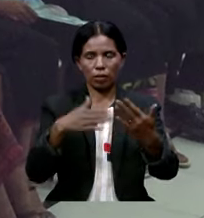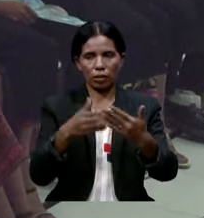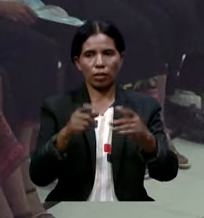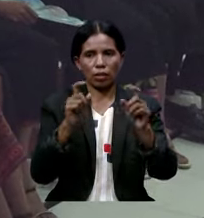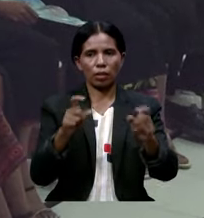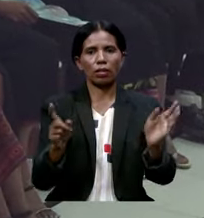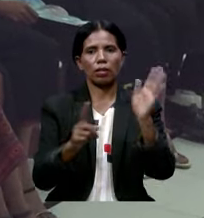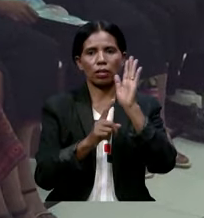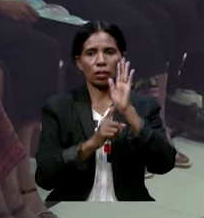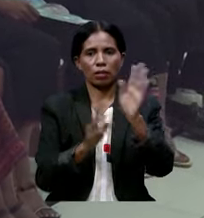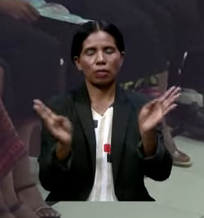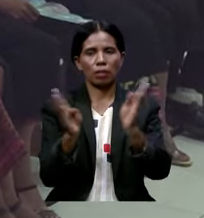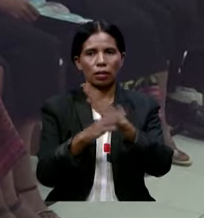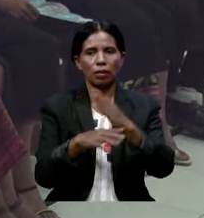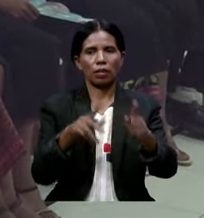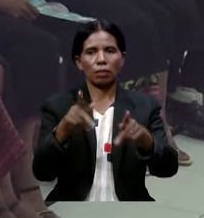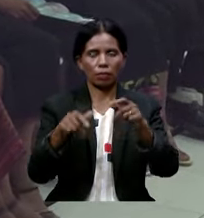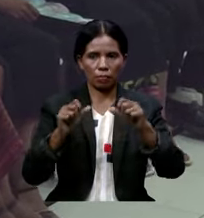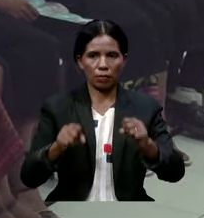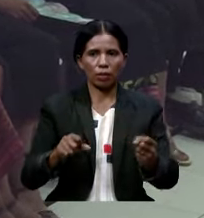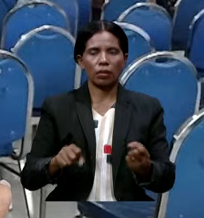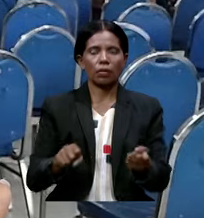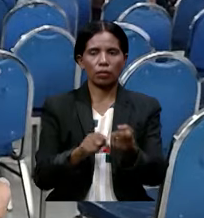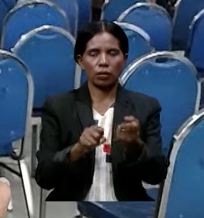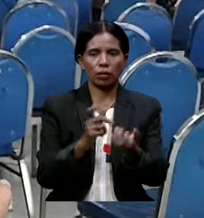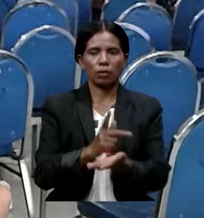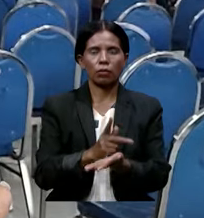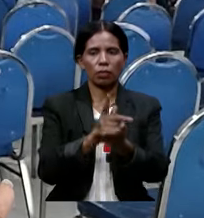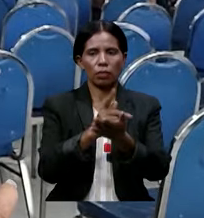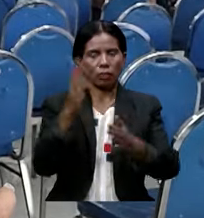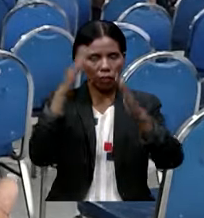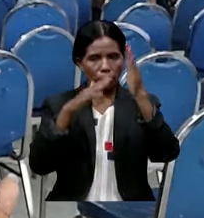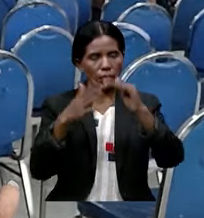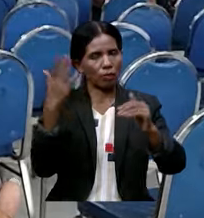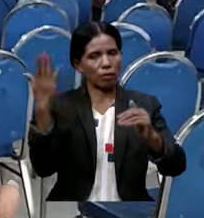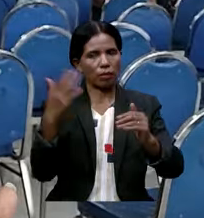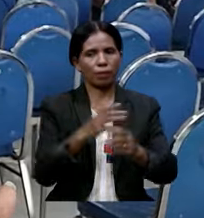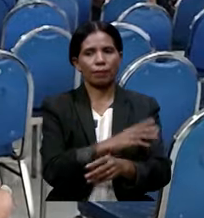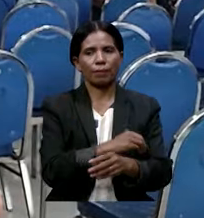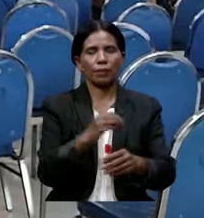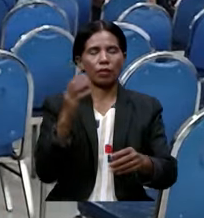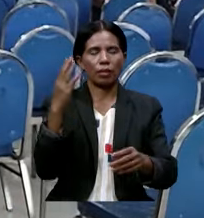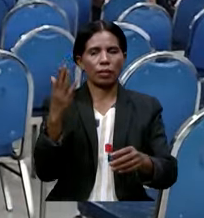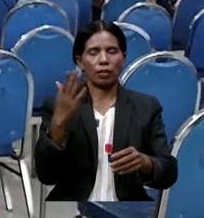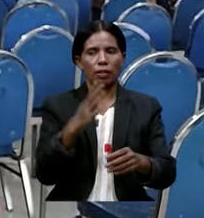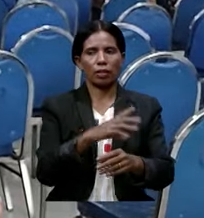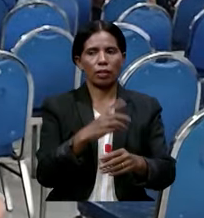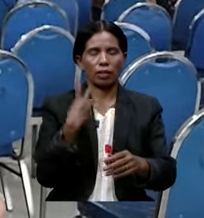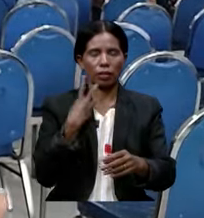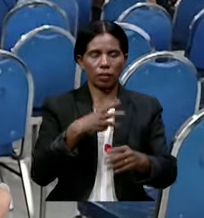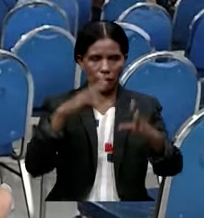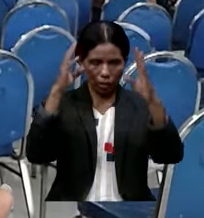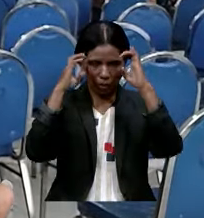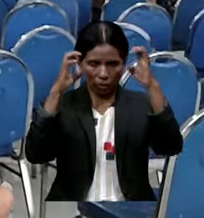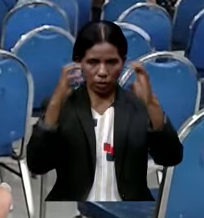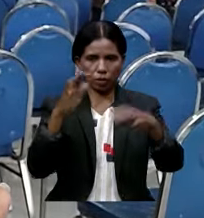sai ida nebe bele contribui ba solusau problema sira sociedade nian liliu i harelasau o edukasau